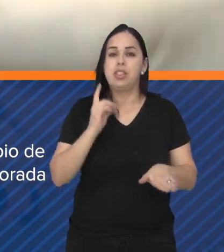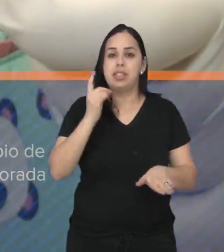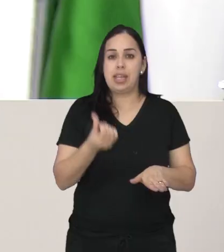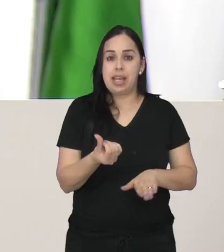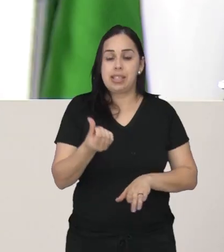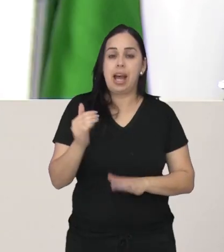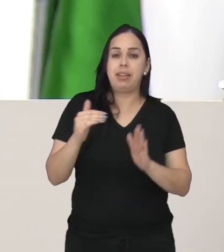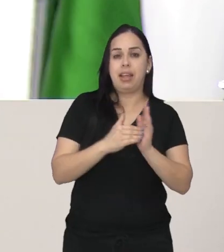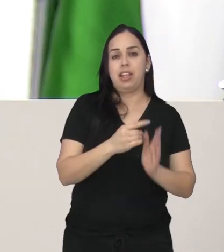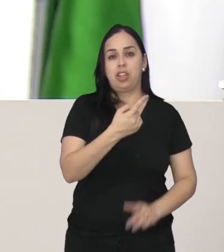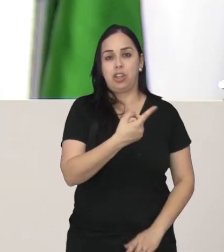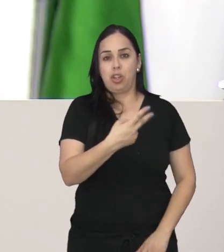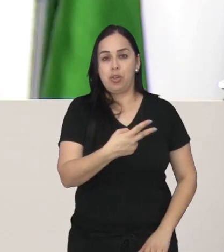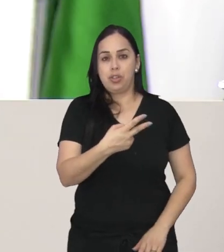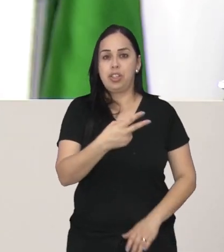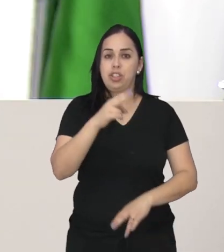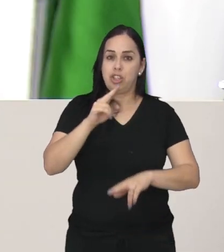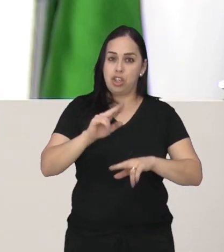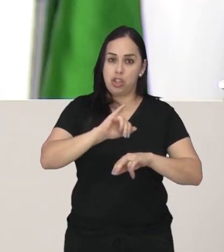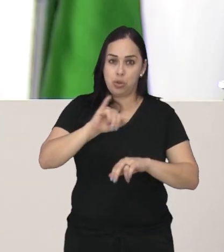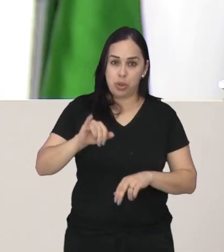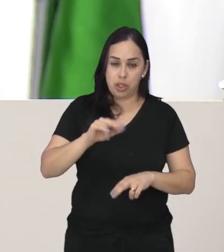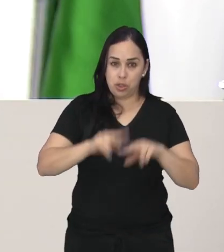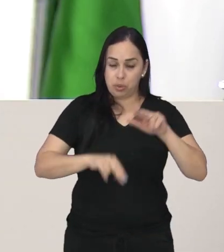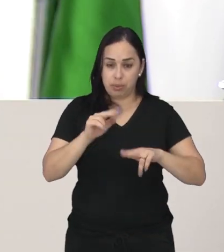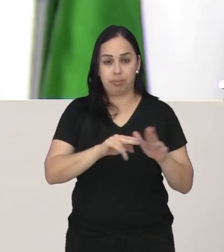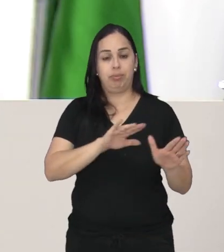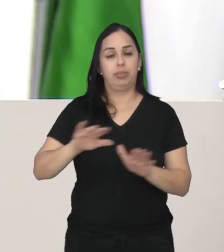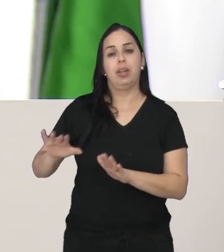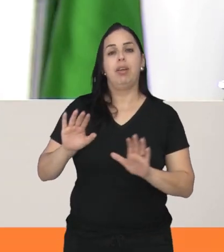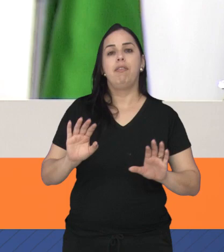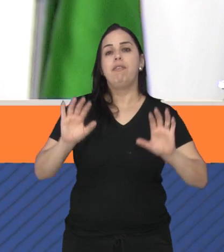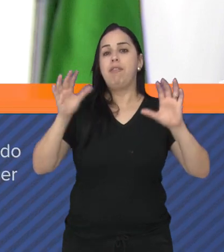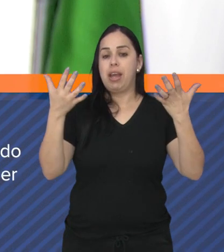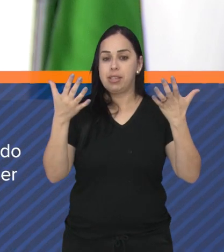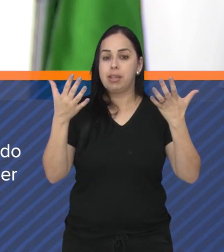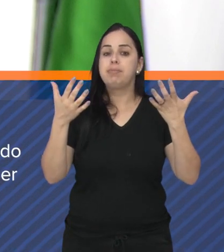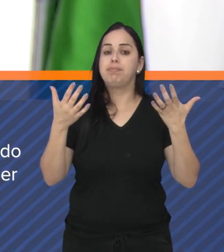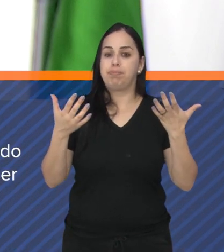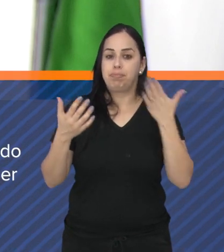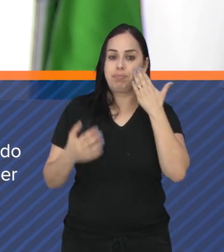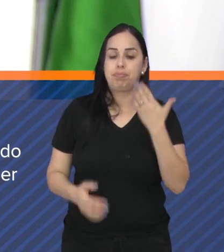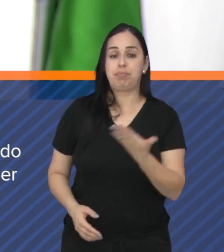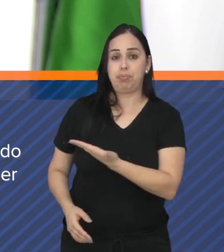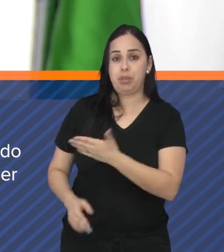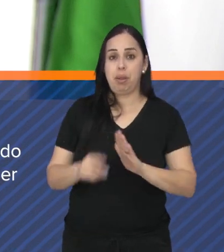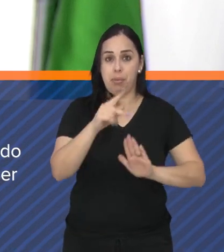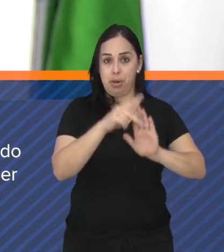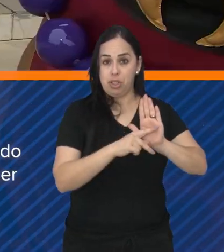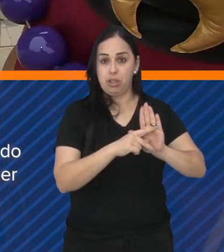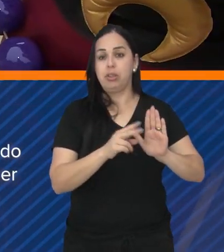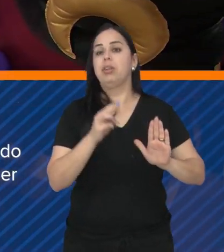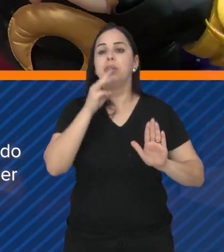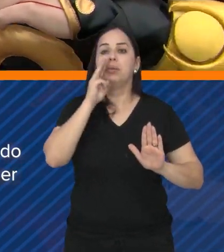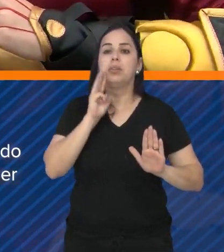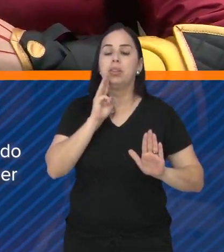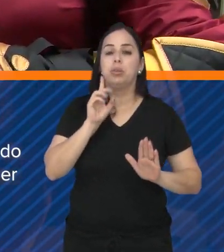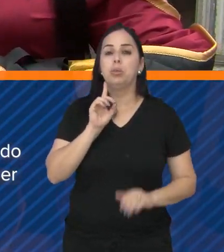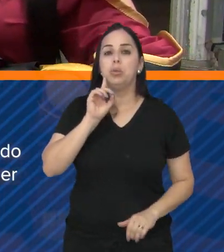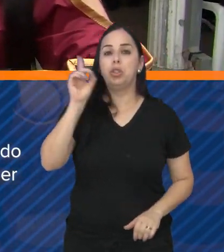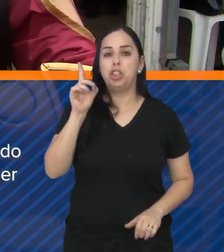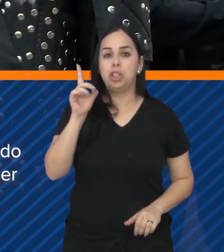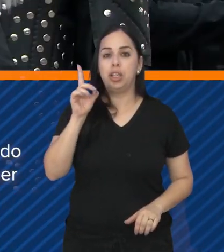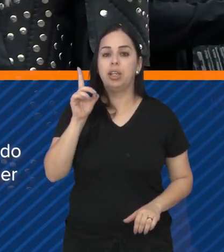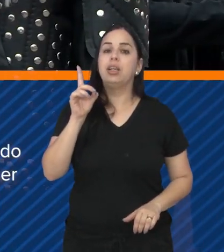junho. Ainda sobre festas comemorativas, os parlamentares devem apreciar o projeto do vereador Walter Hayashi, que institui o